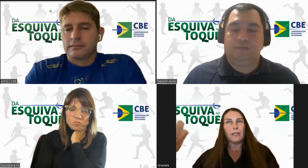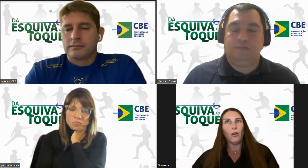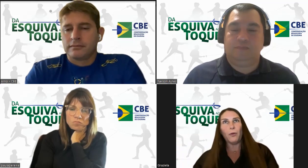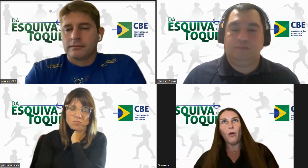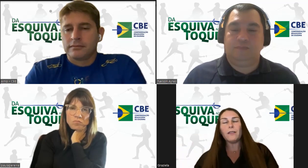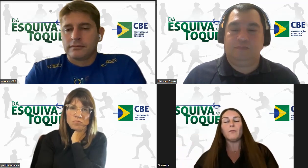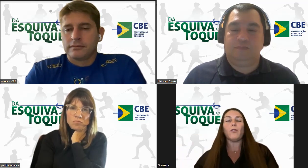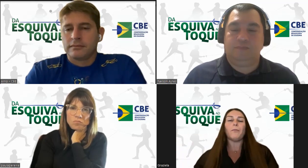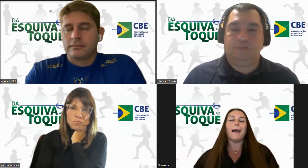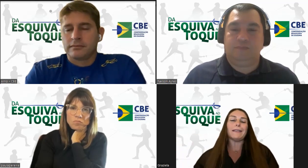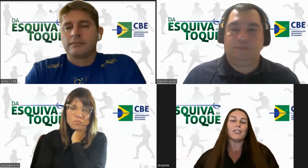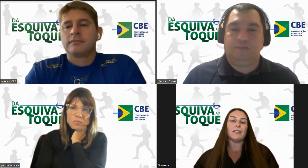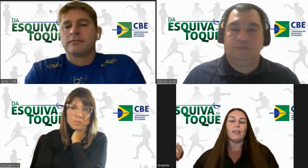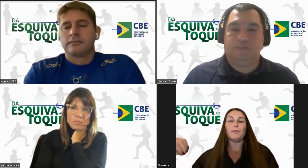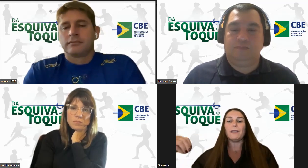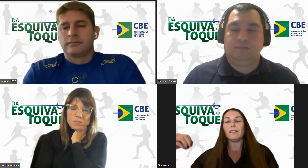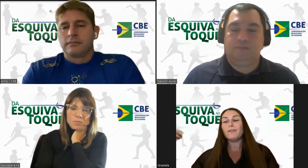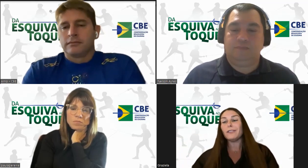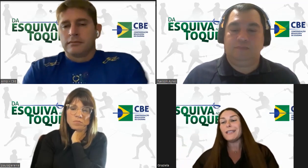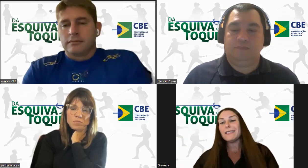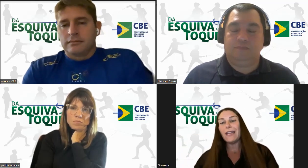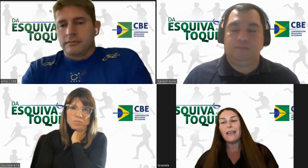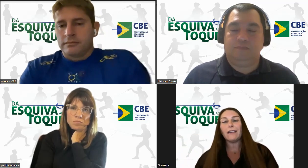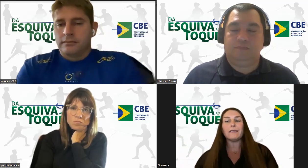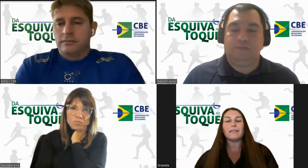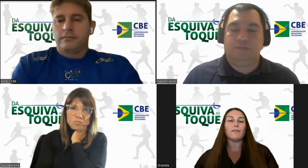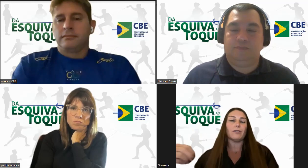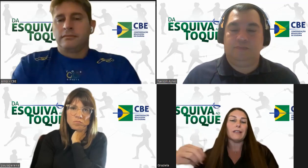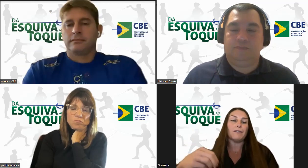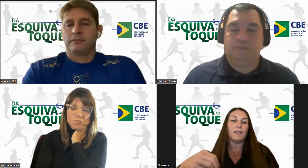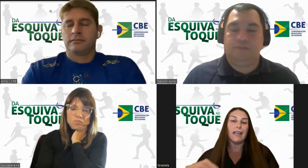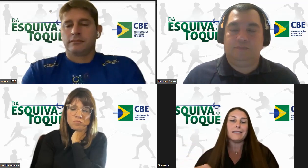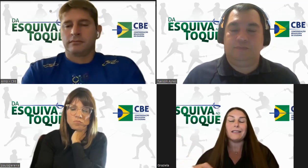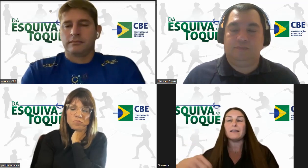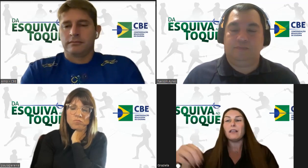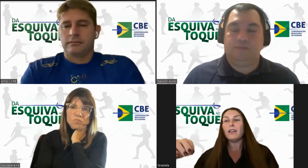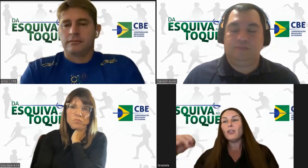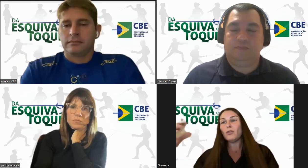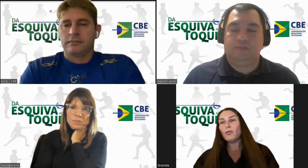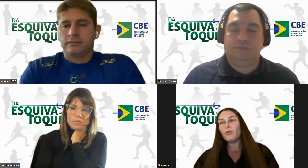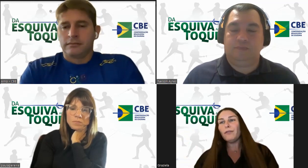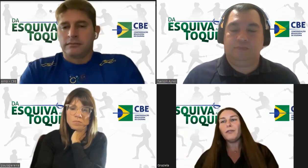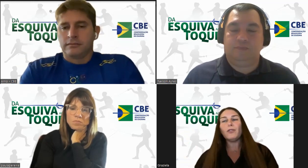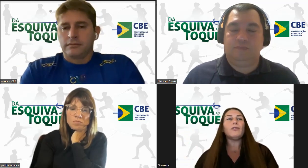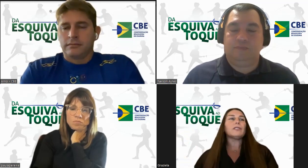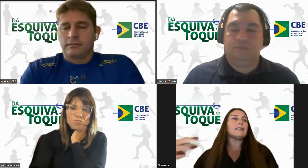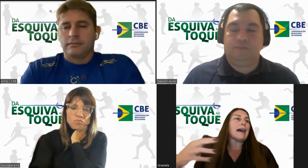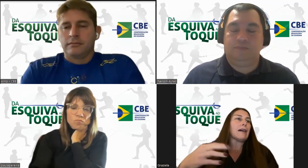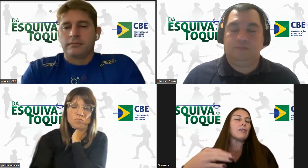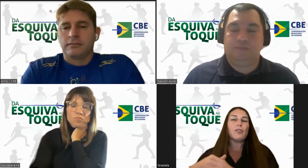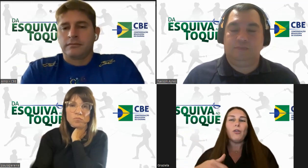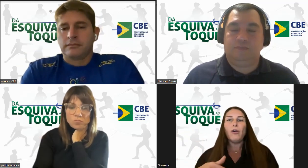do tempo até o próximo combate a gente tem opção das frutas secas das frutas frescas do suco de fruta da água de